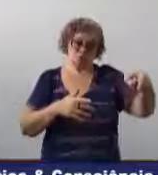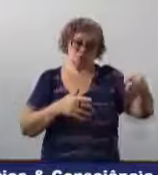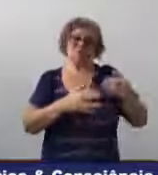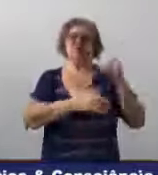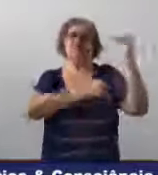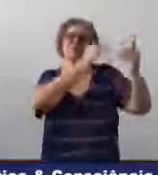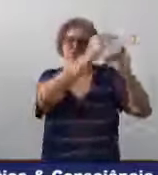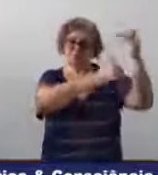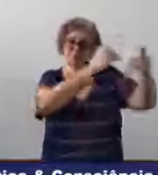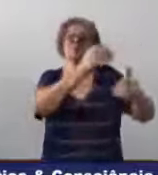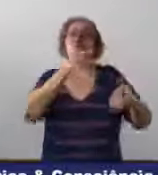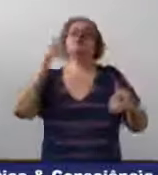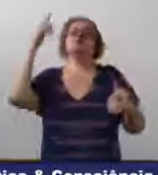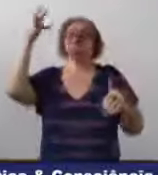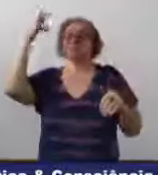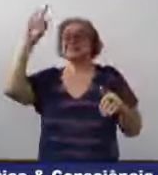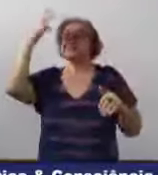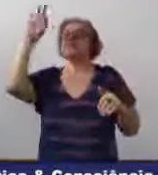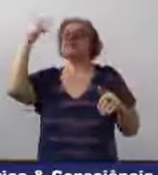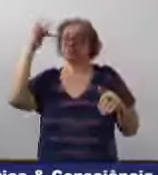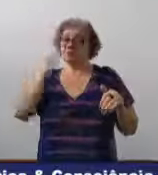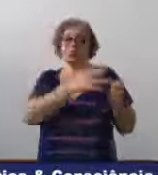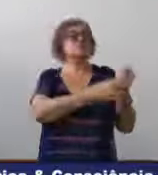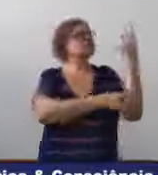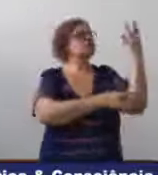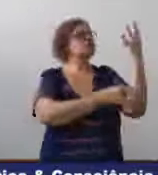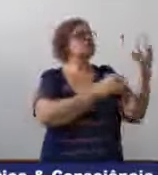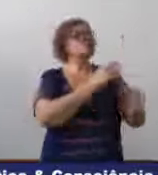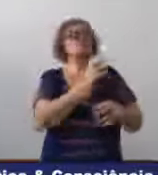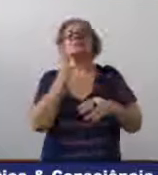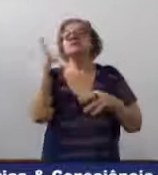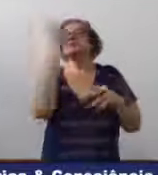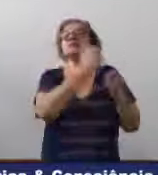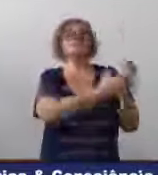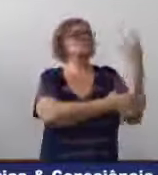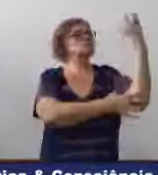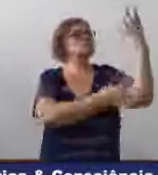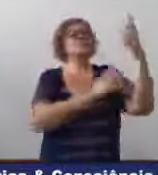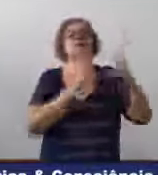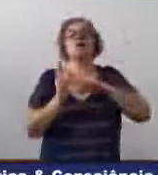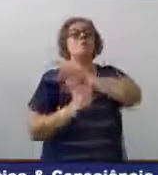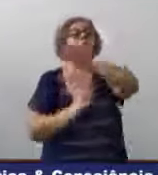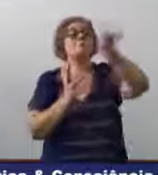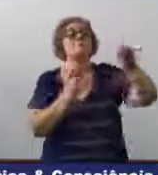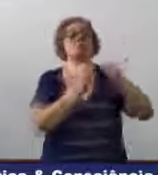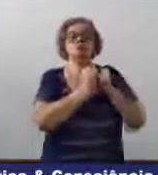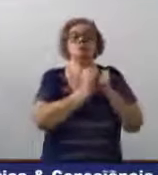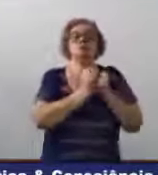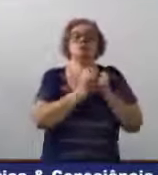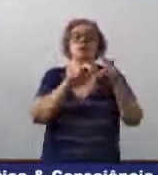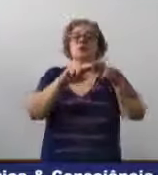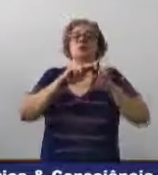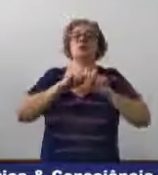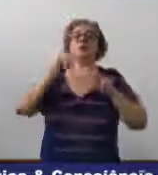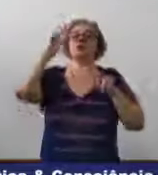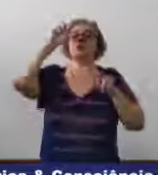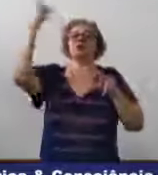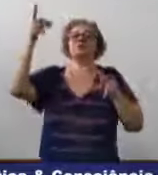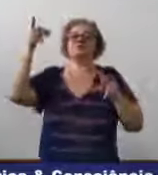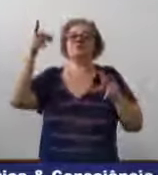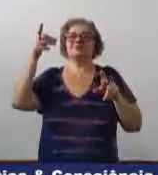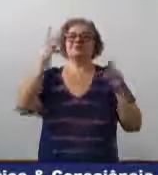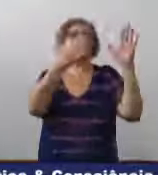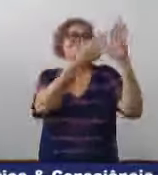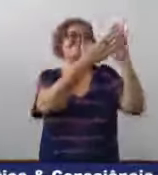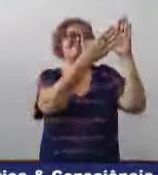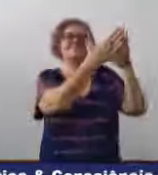progresso da filosofia e o progresso das doutrinas de um modo geral. A doutrina espírita não nos condena por